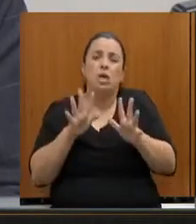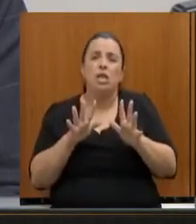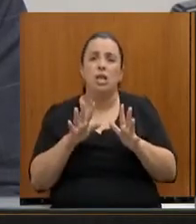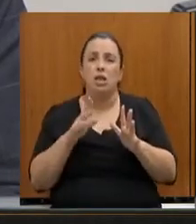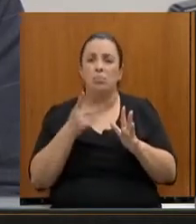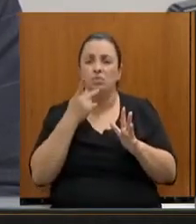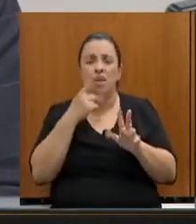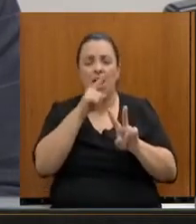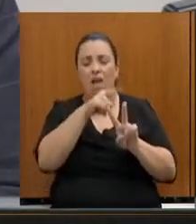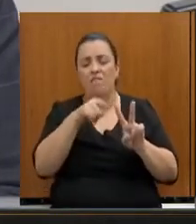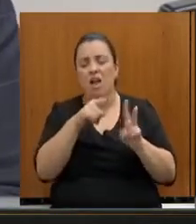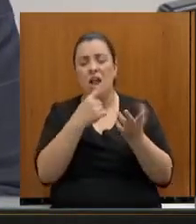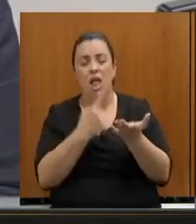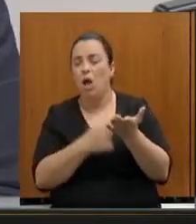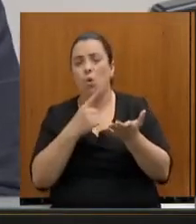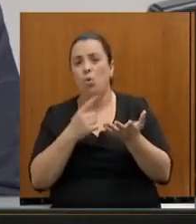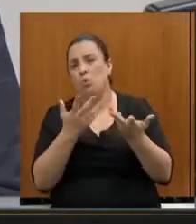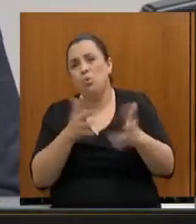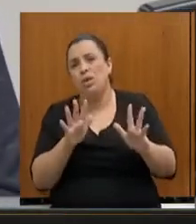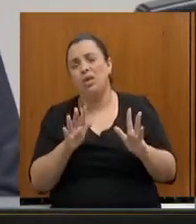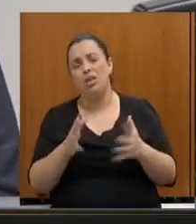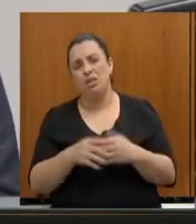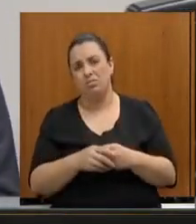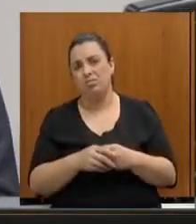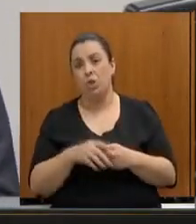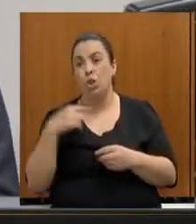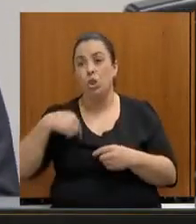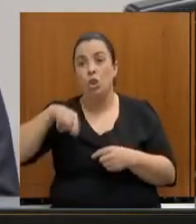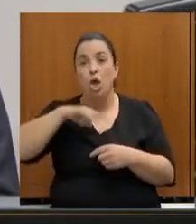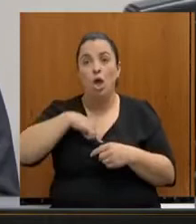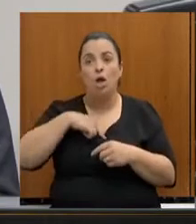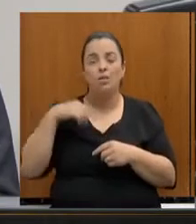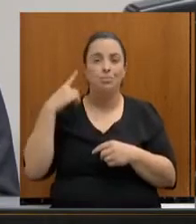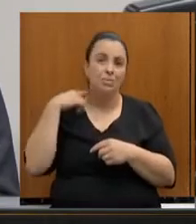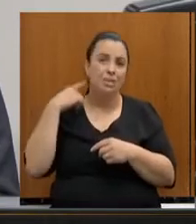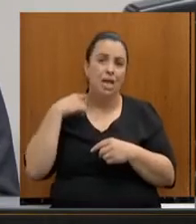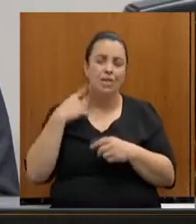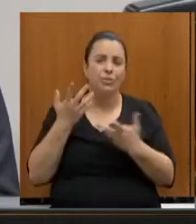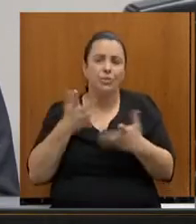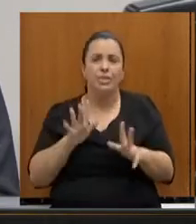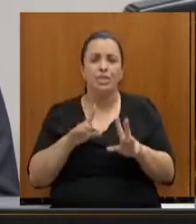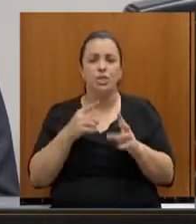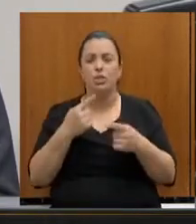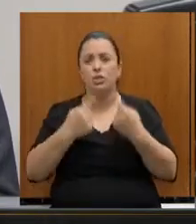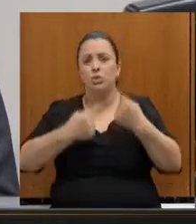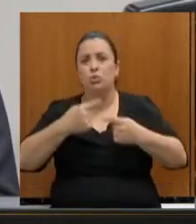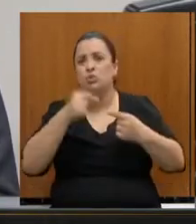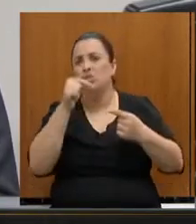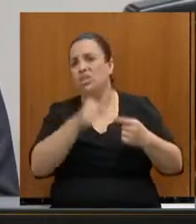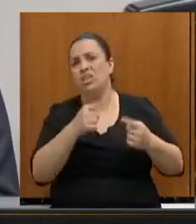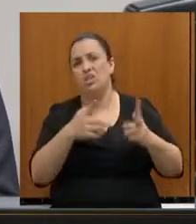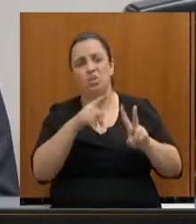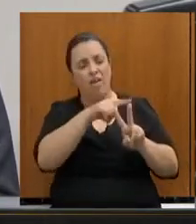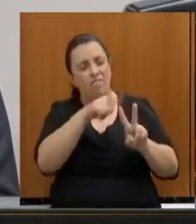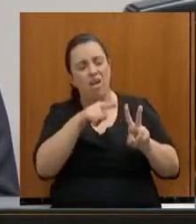todos nós mineiros preferimos não está discutindo um acordo é preferiríamos